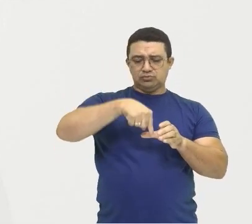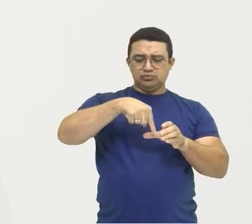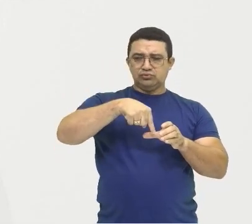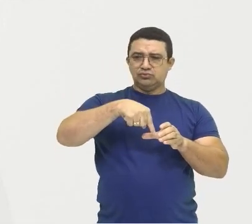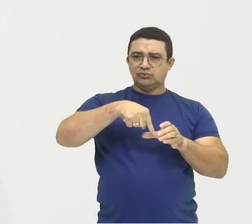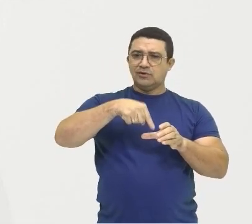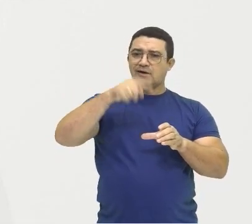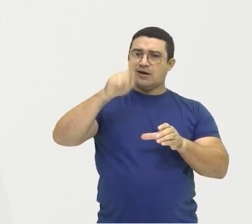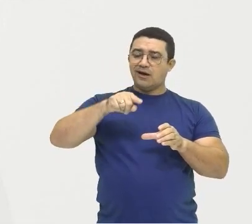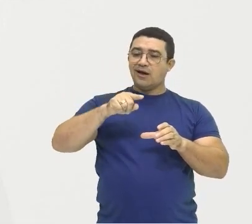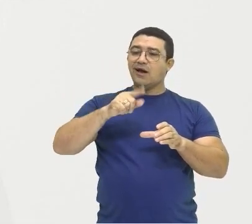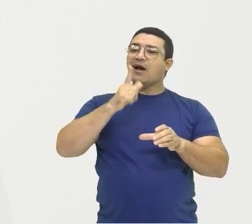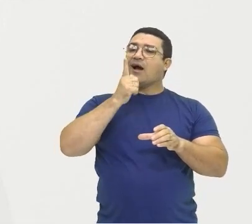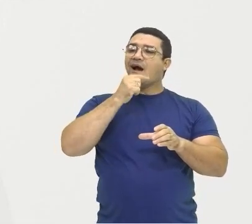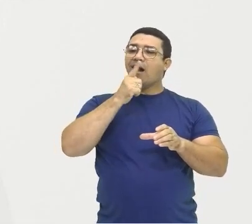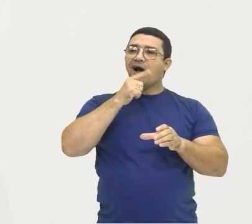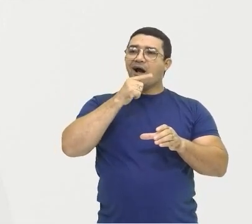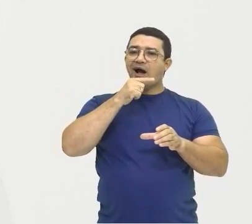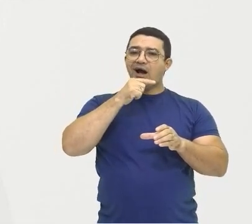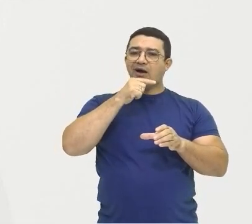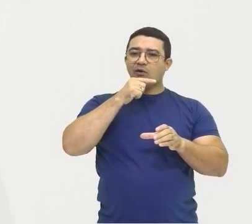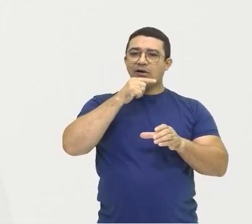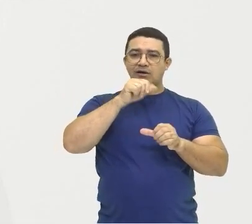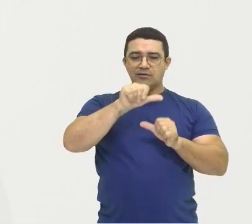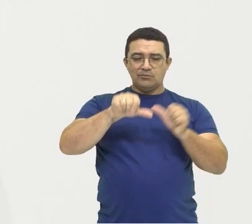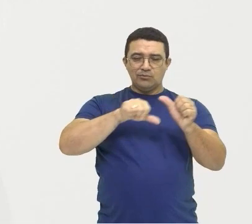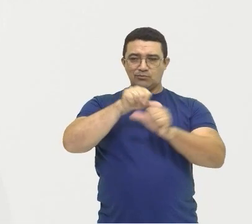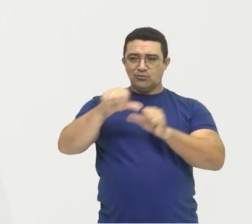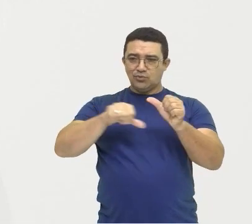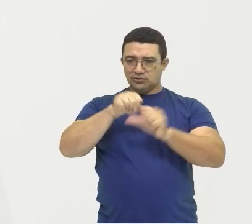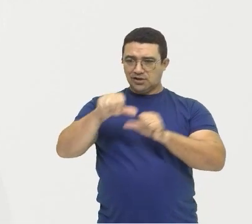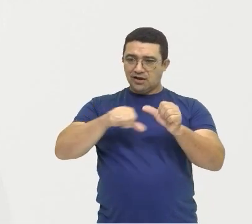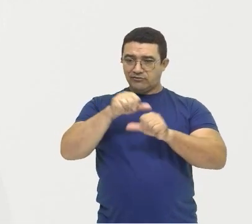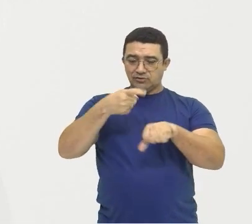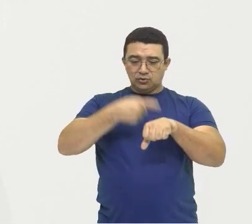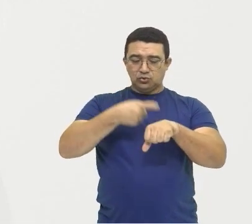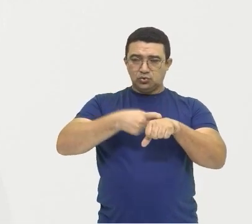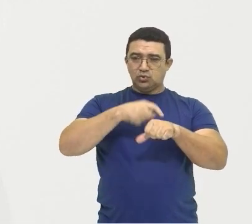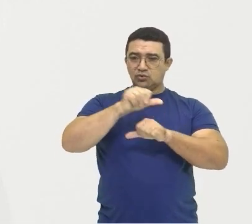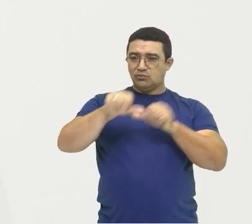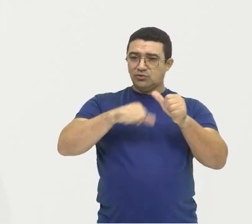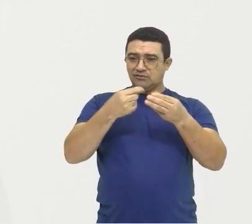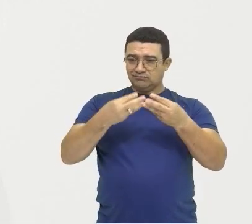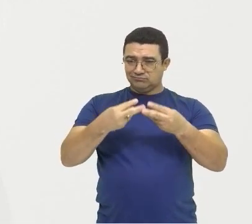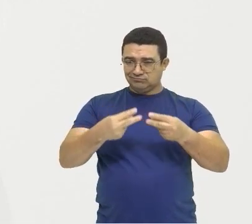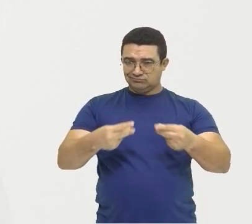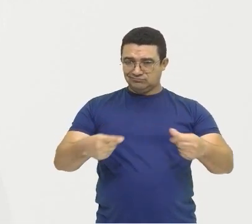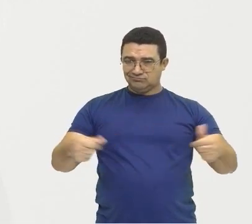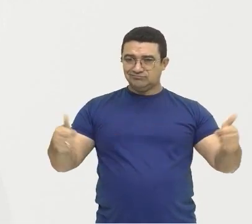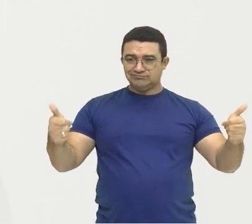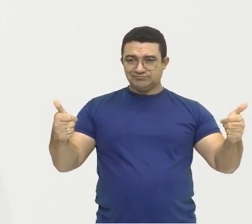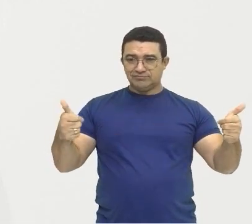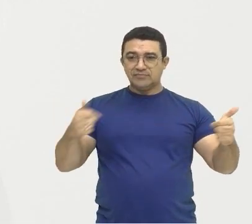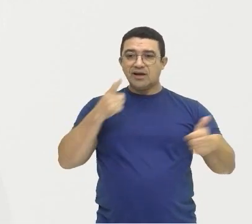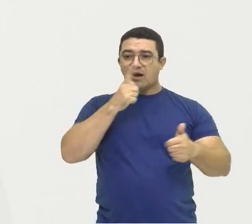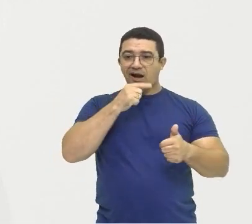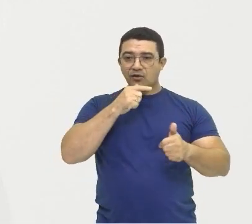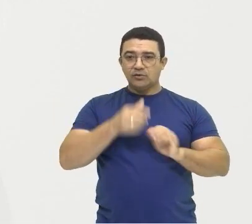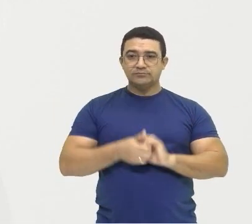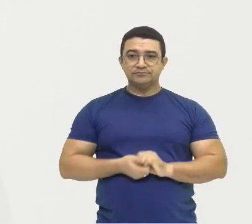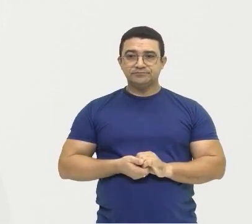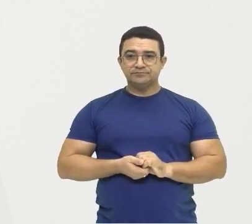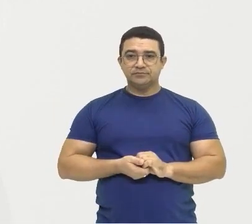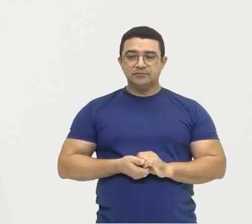era a temperatura em que a água passava do estado sólido para o líquido, ou seja, era a fusão. E aí ele fez uma marca no